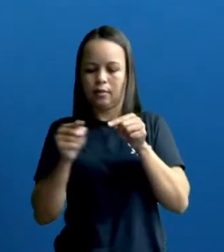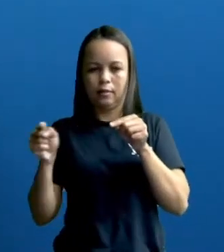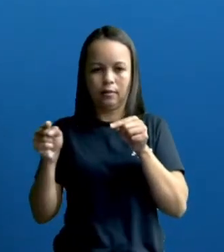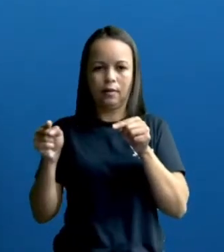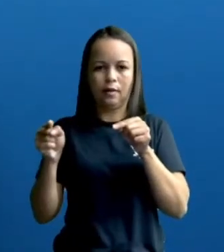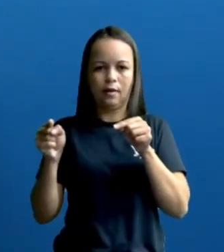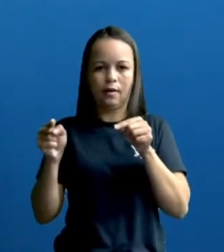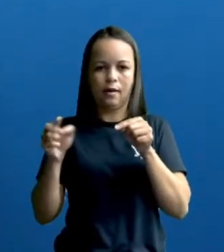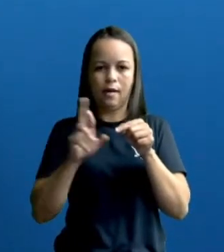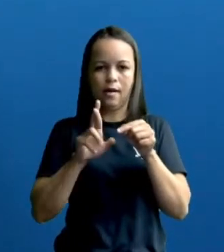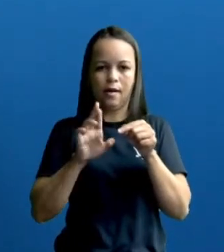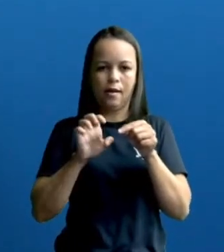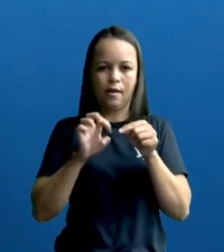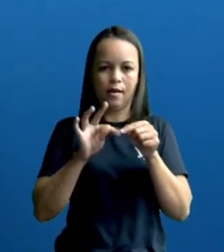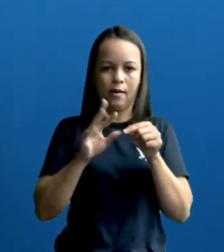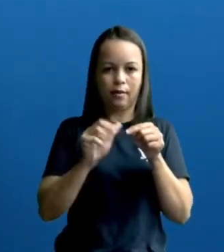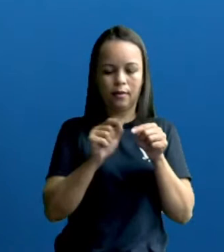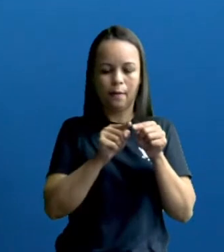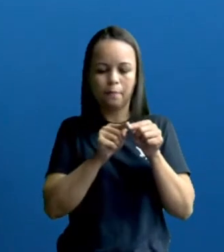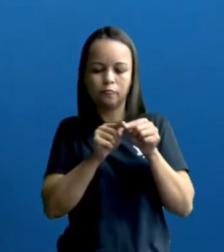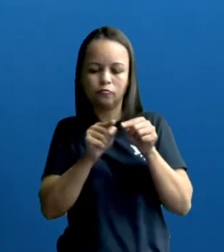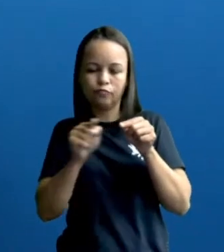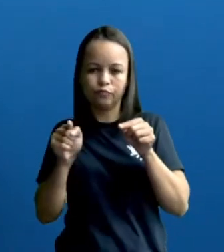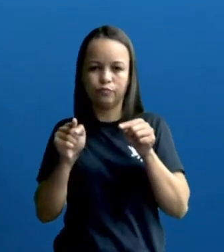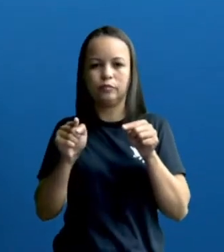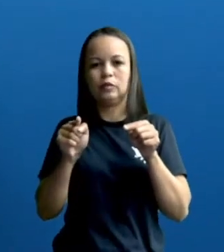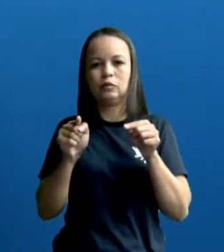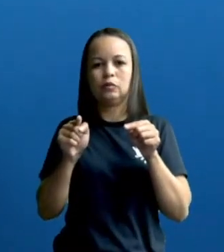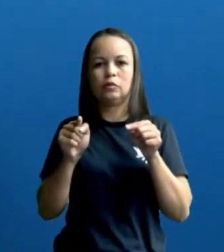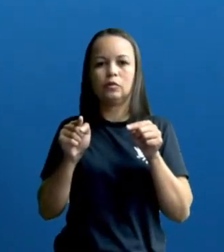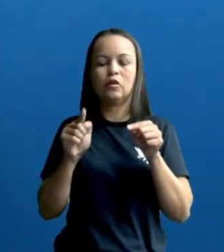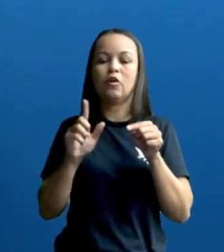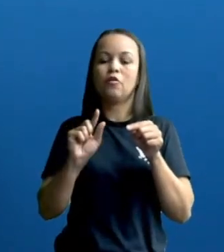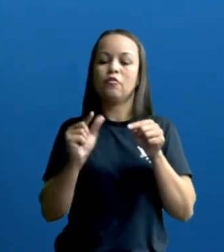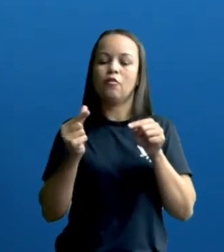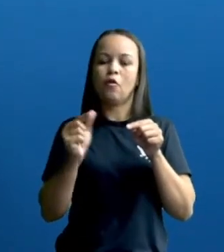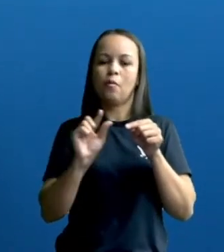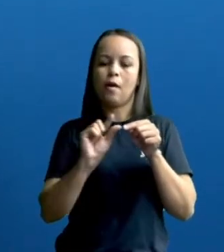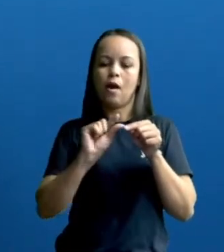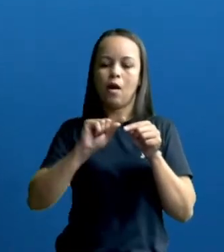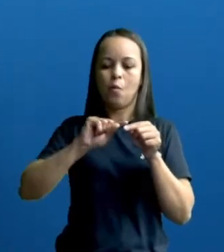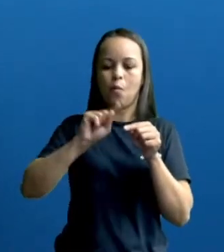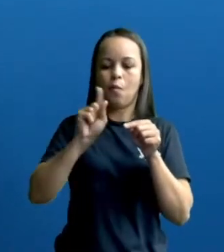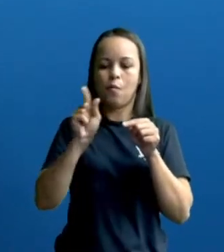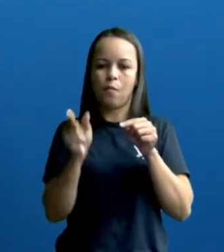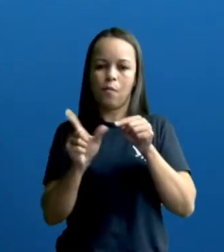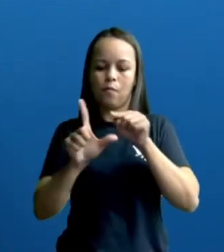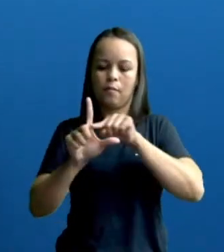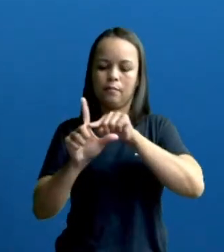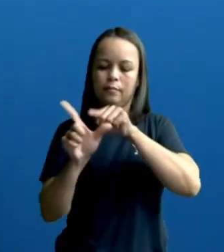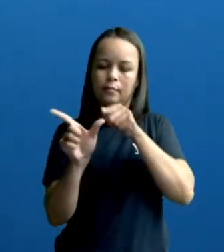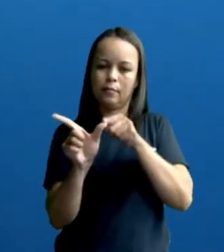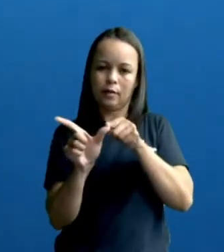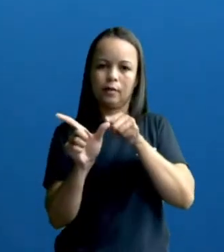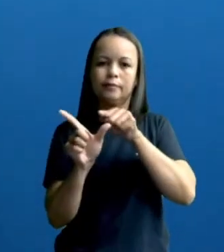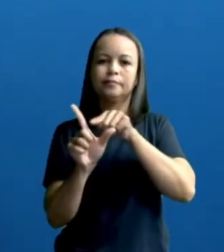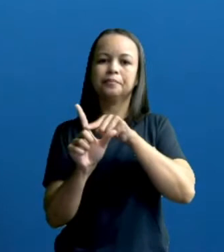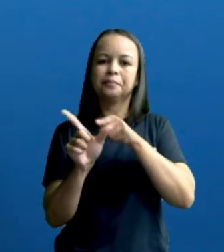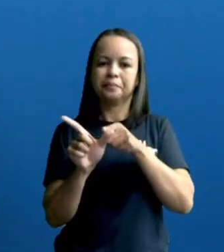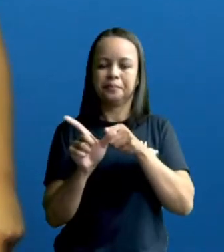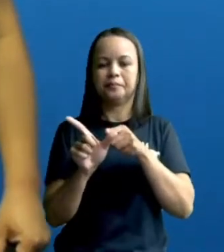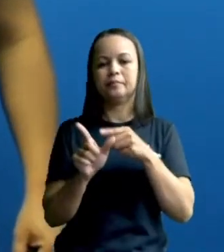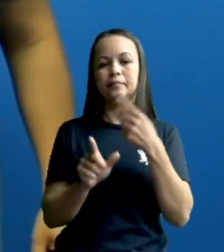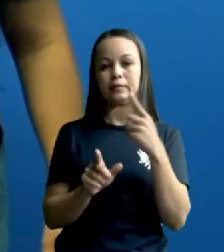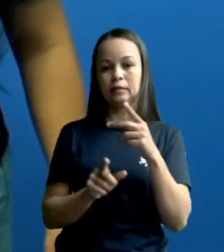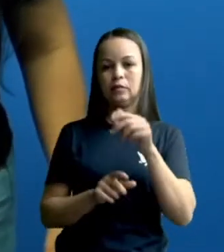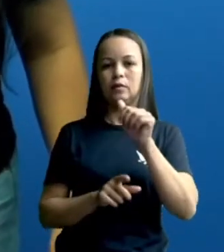ó, eu vou conseguir, ó, formar uma curvazinha aqui, ó. Essa curva